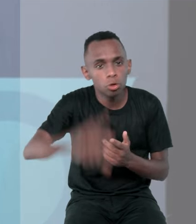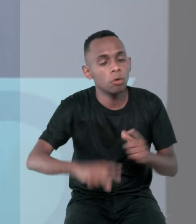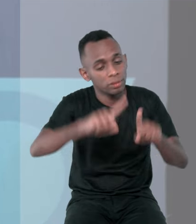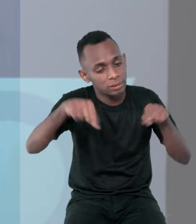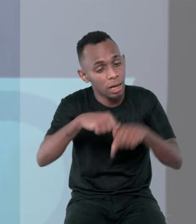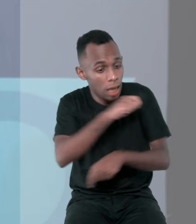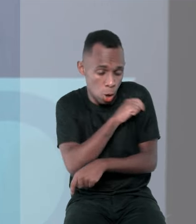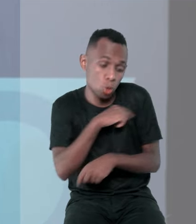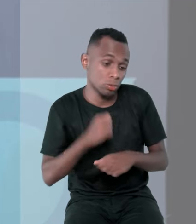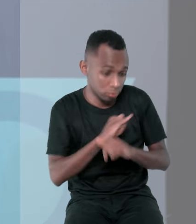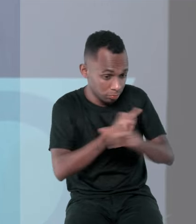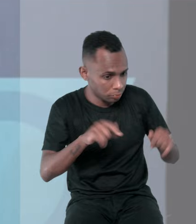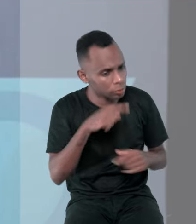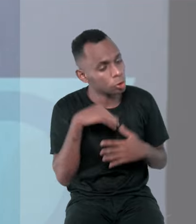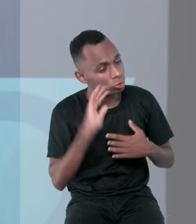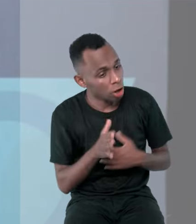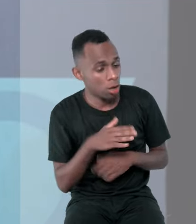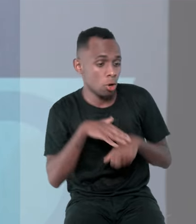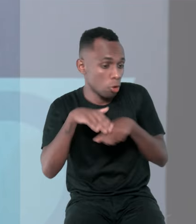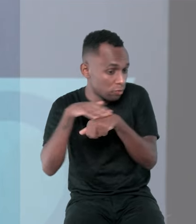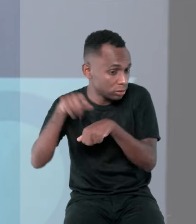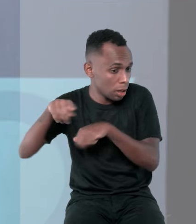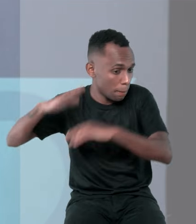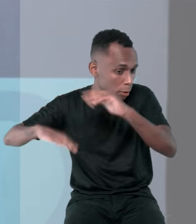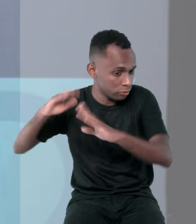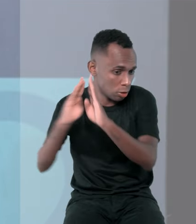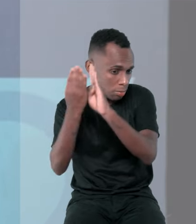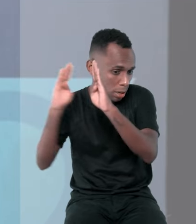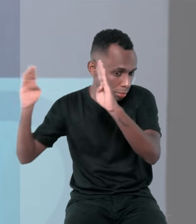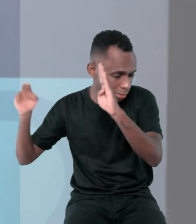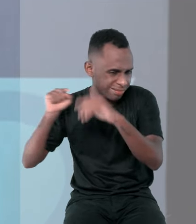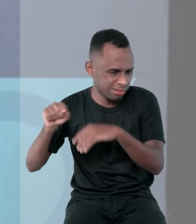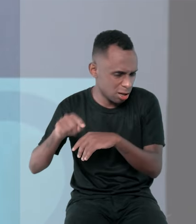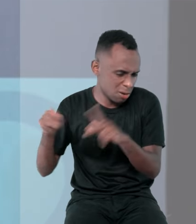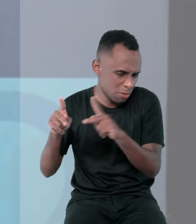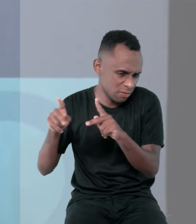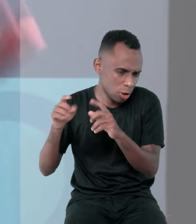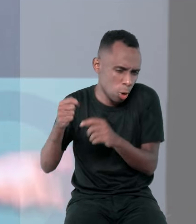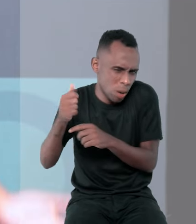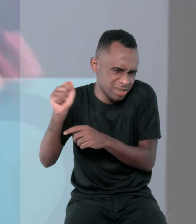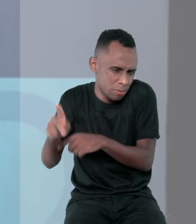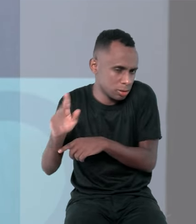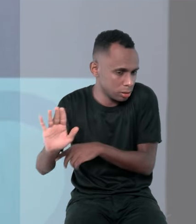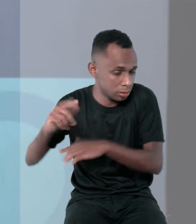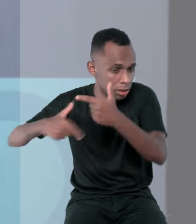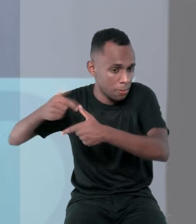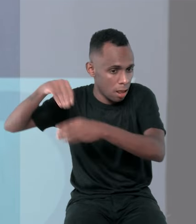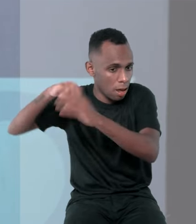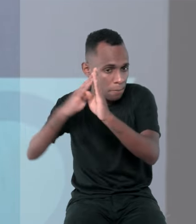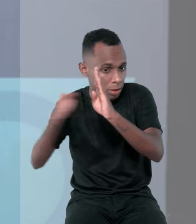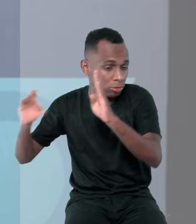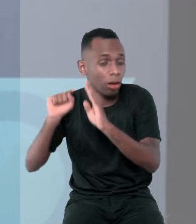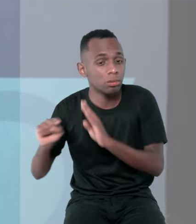eles, gente, eu já conversei com o bibliotecário, que não era bibliotecário, era um professor que estava prestes a se aposentar, e